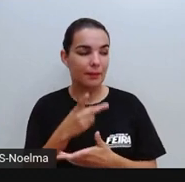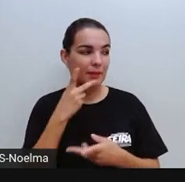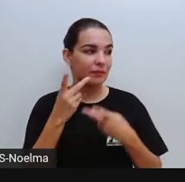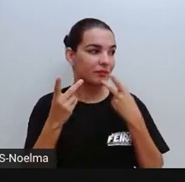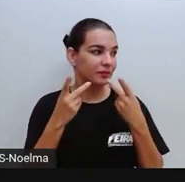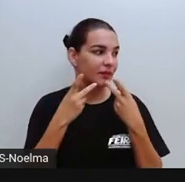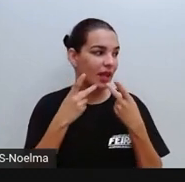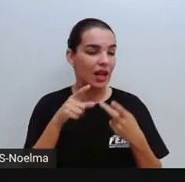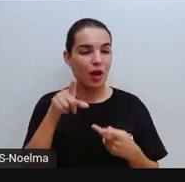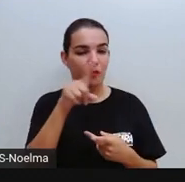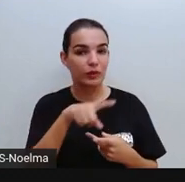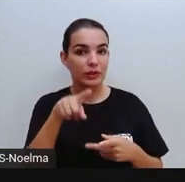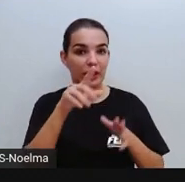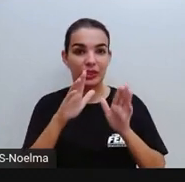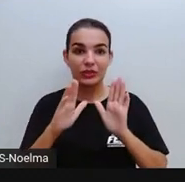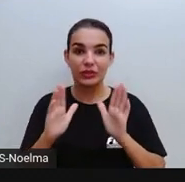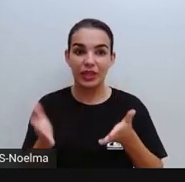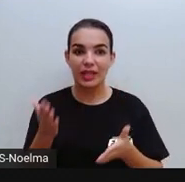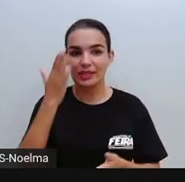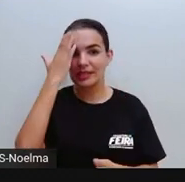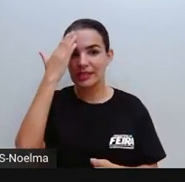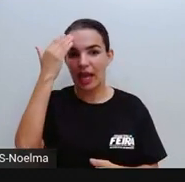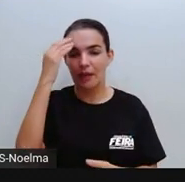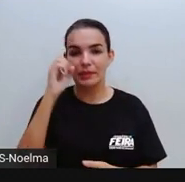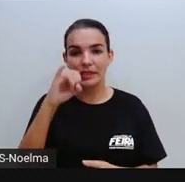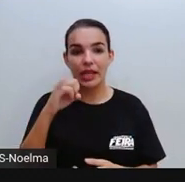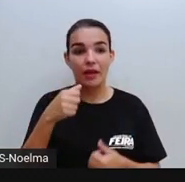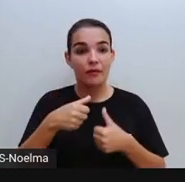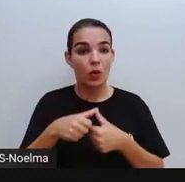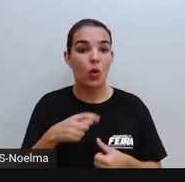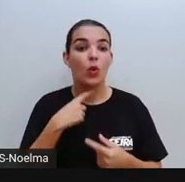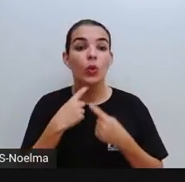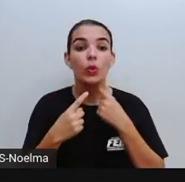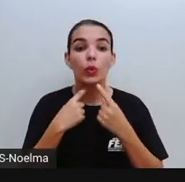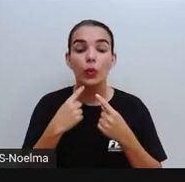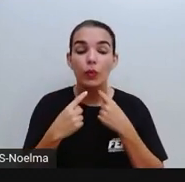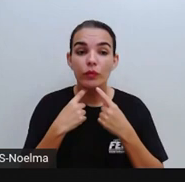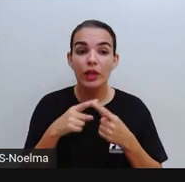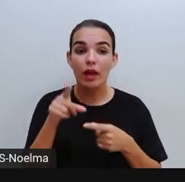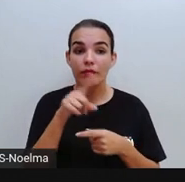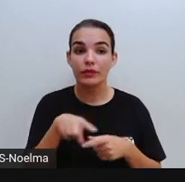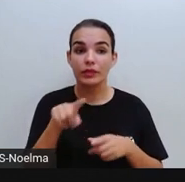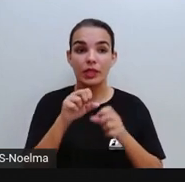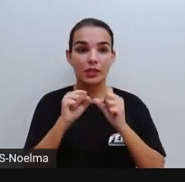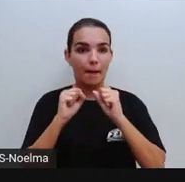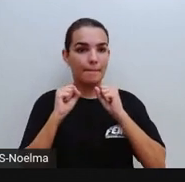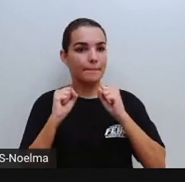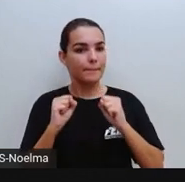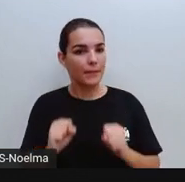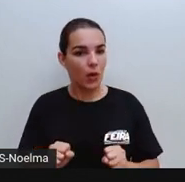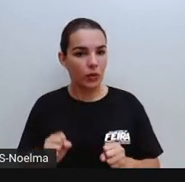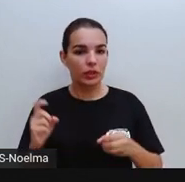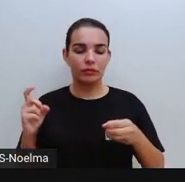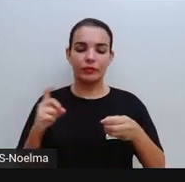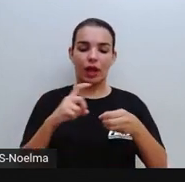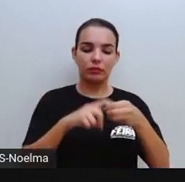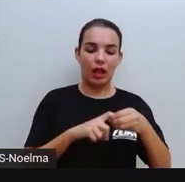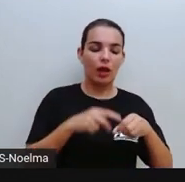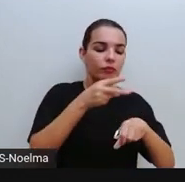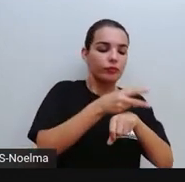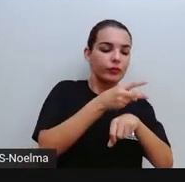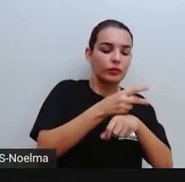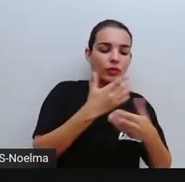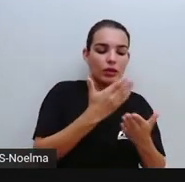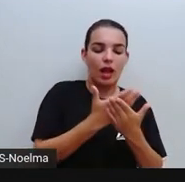tá você já sabem se ficou aí alguma dúvida vocês podem retornar aí na